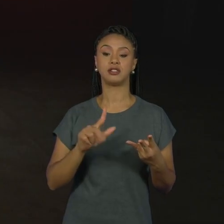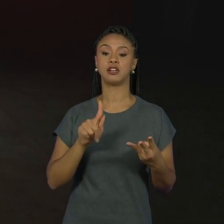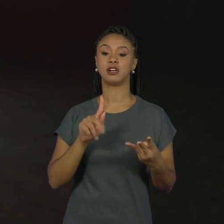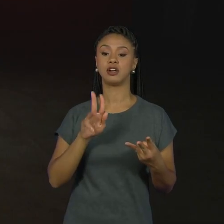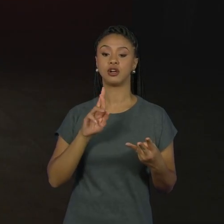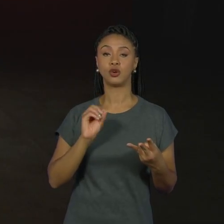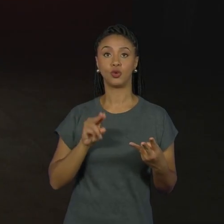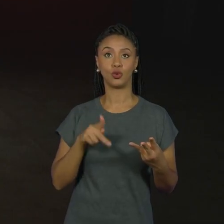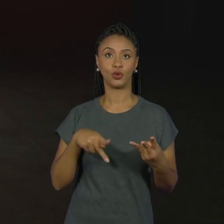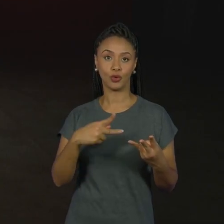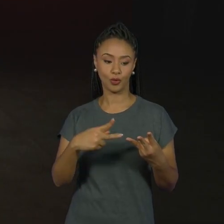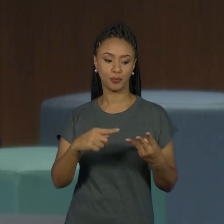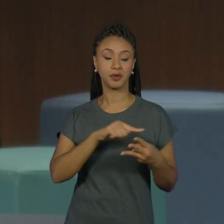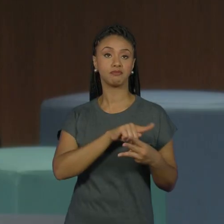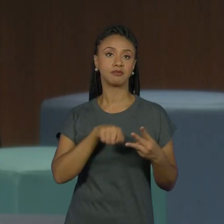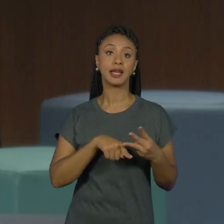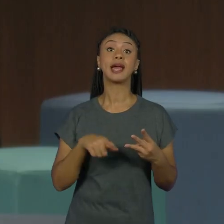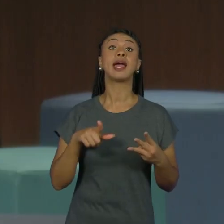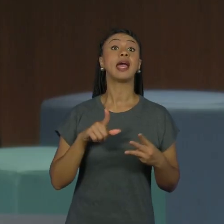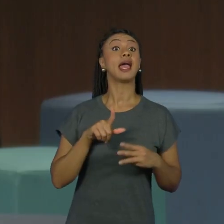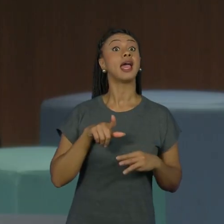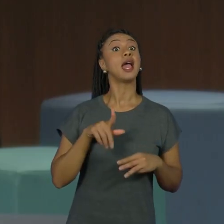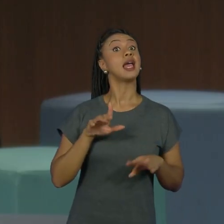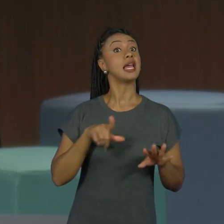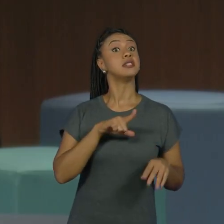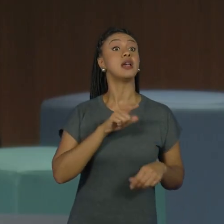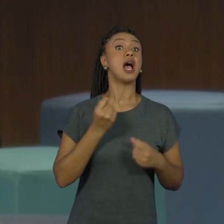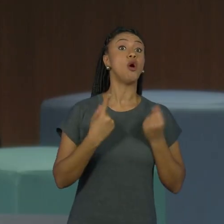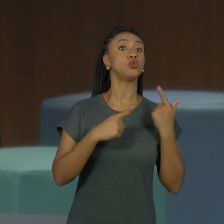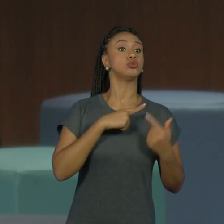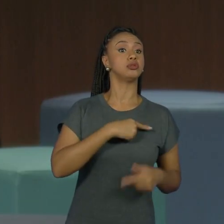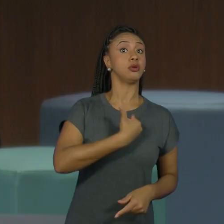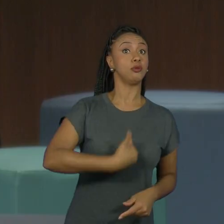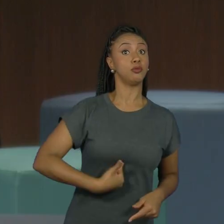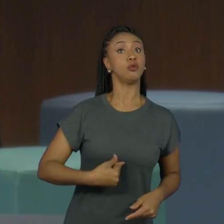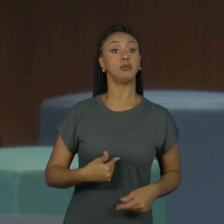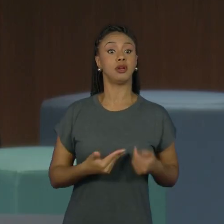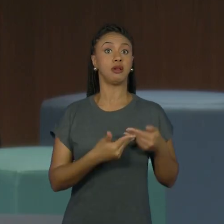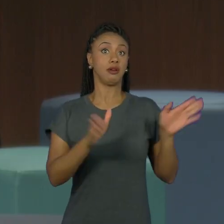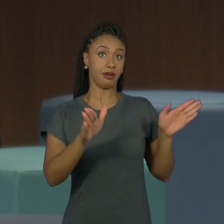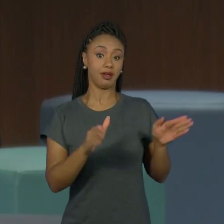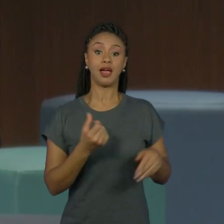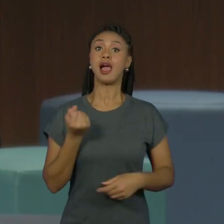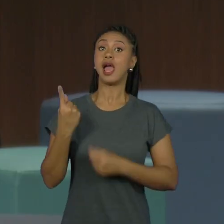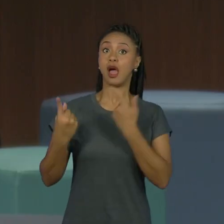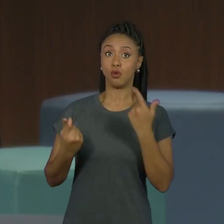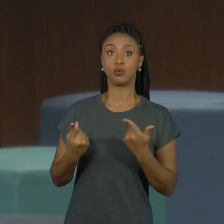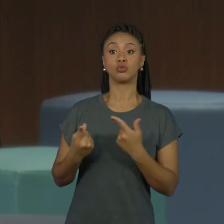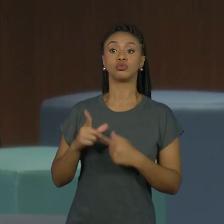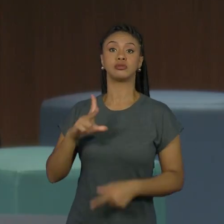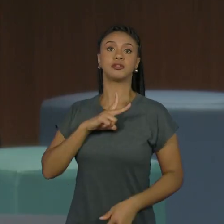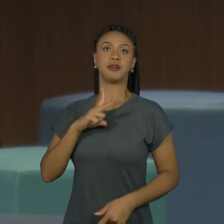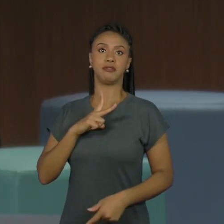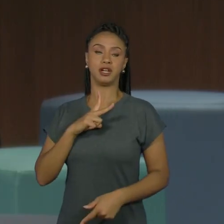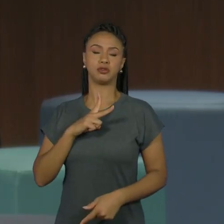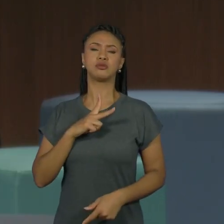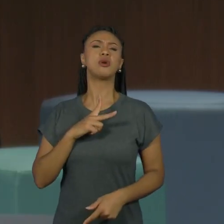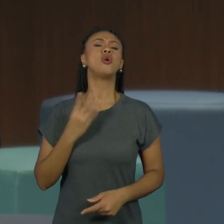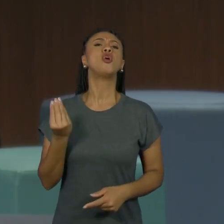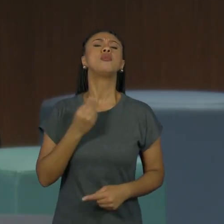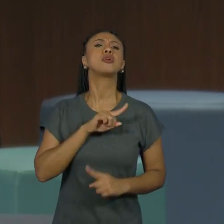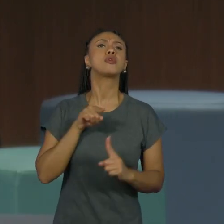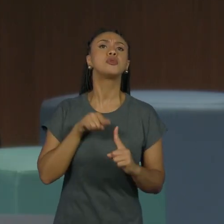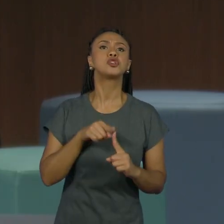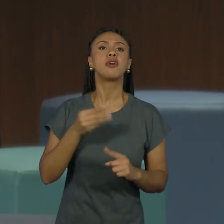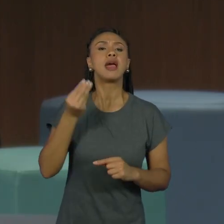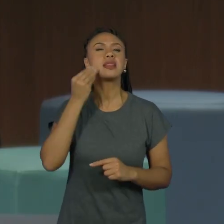tanto pela iniciativa privada ou pela iniciativa pública, pela experiência, foi se criando e tentando estruturar e,